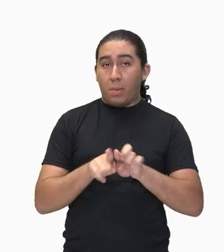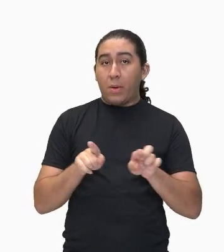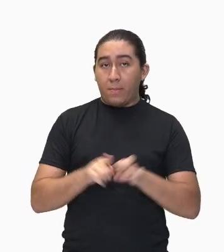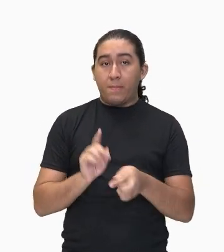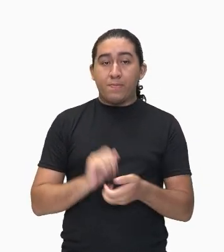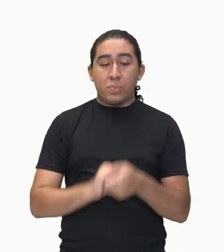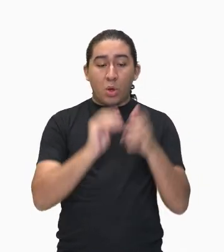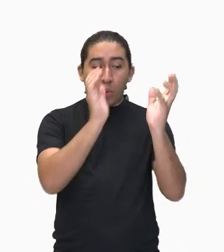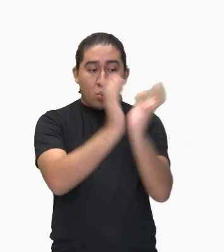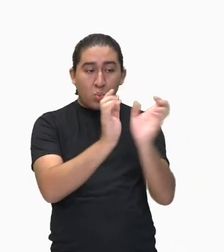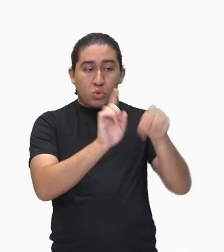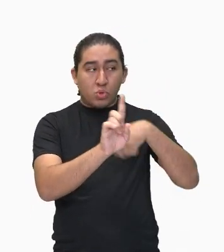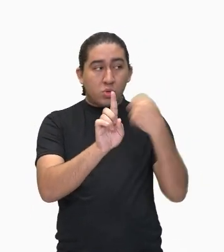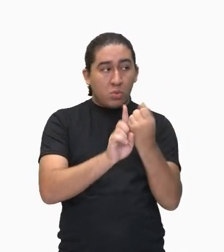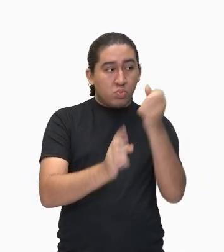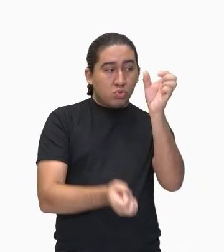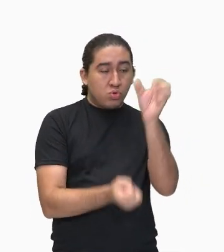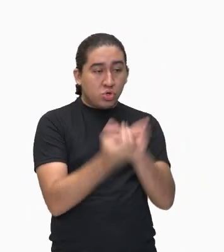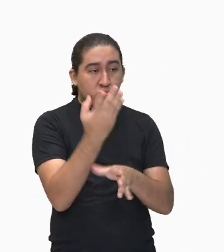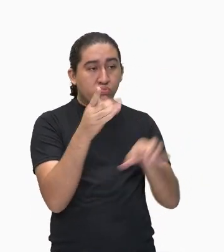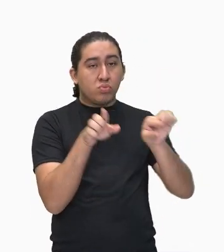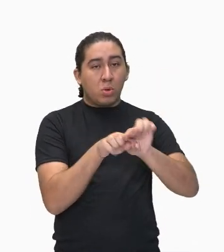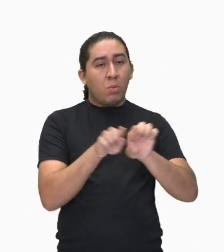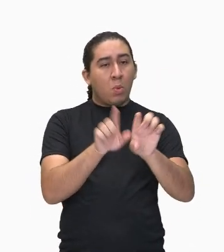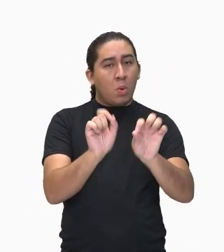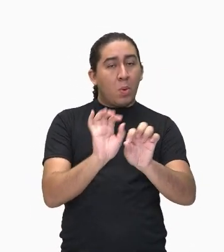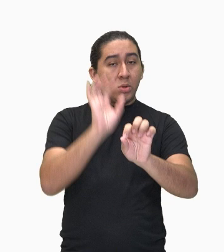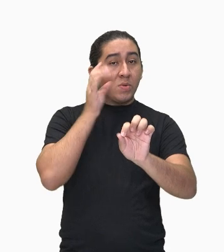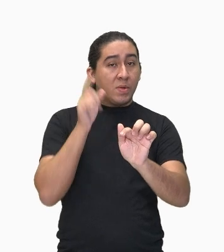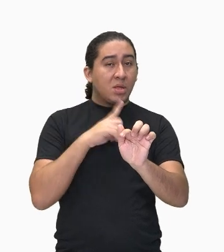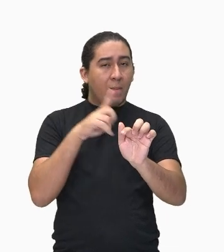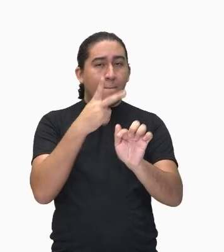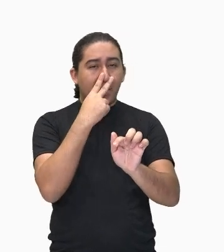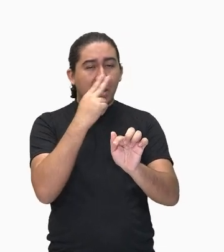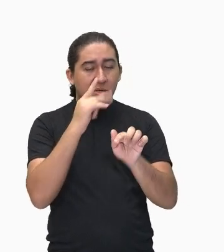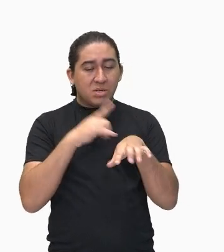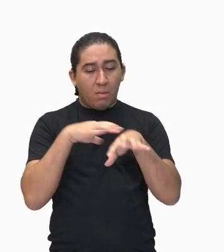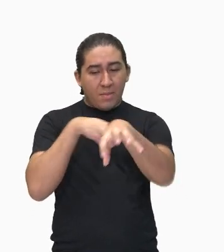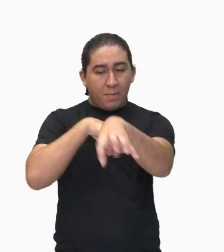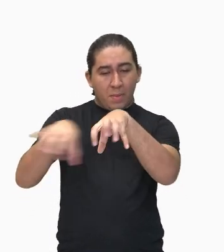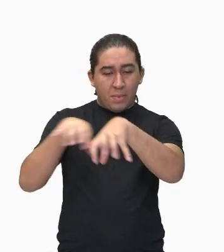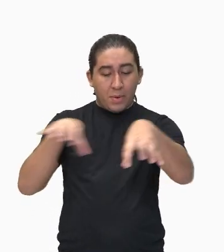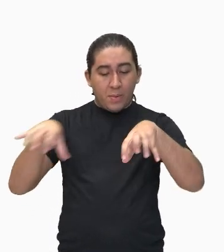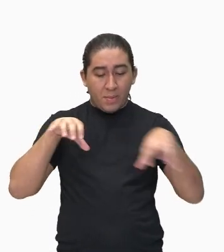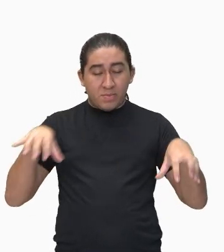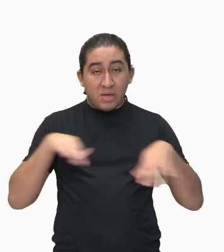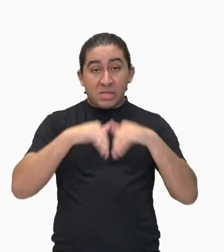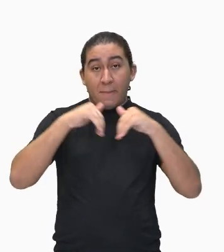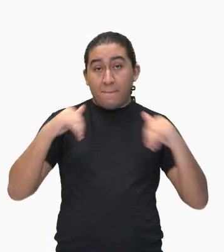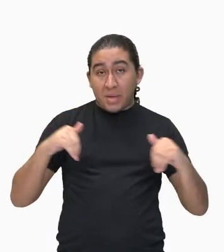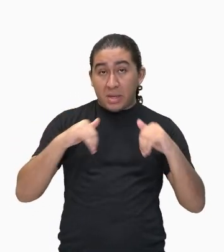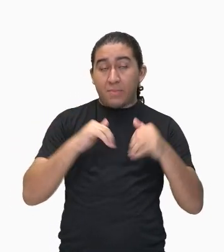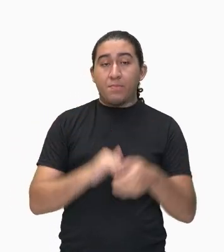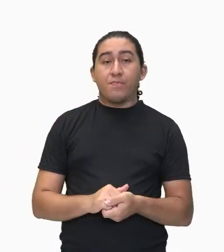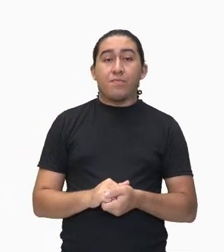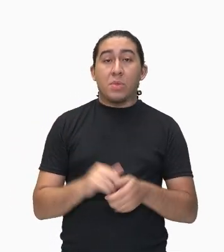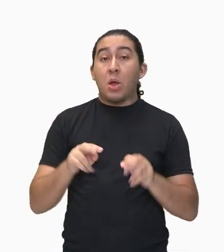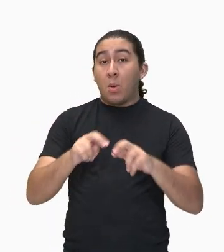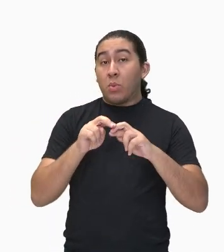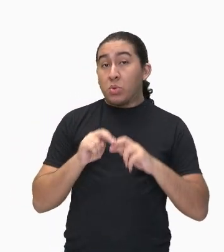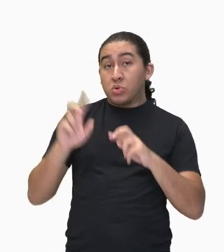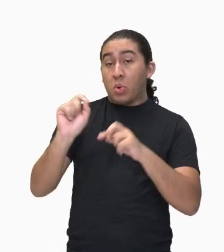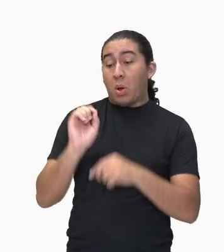classes sociais foram surgindo e foram se distanciando umas das outras, né? Então, os